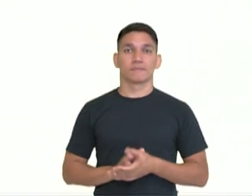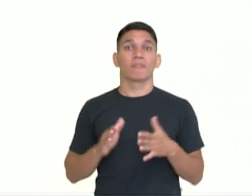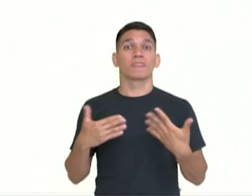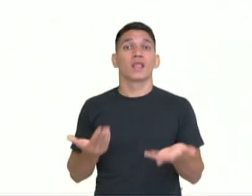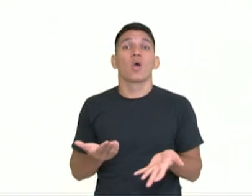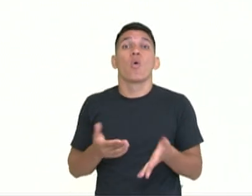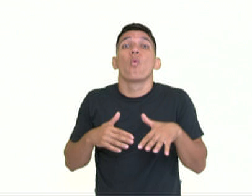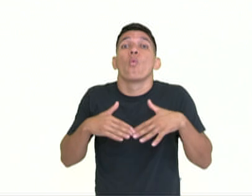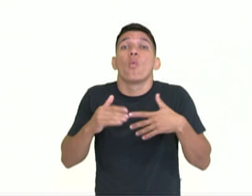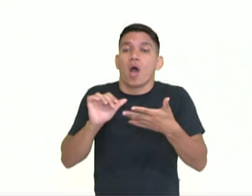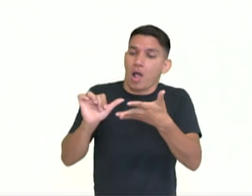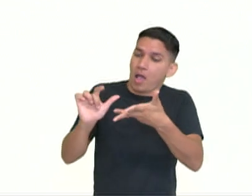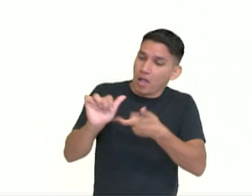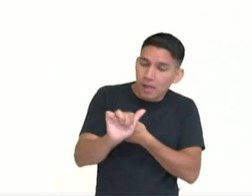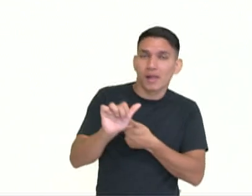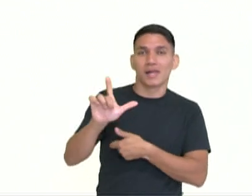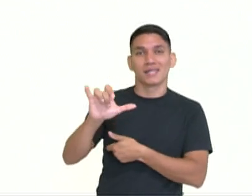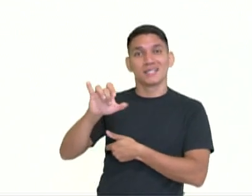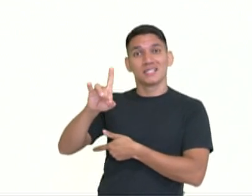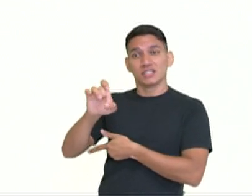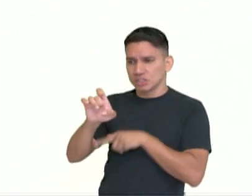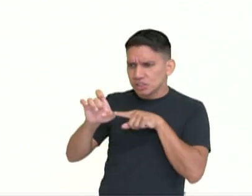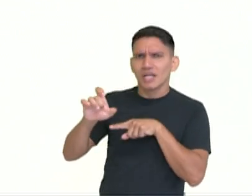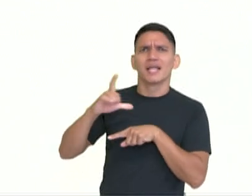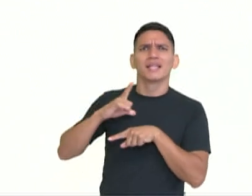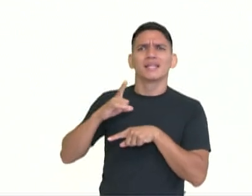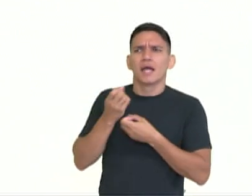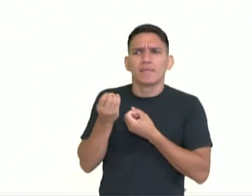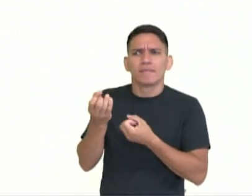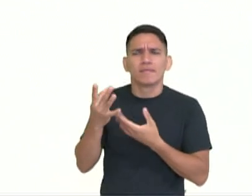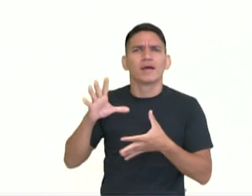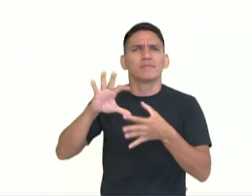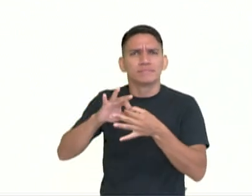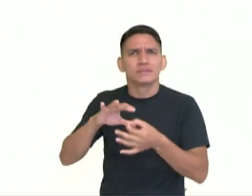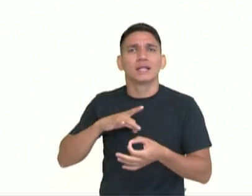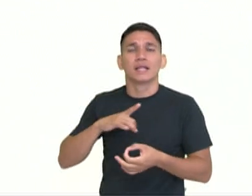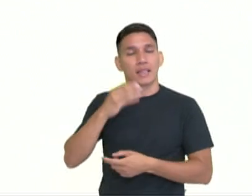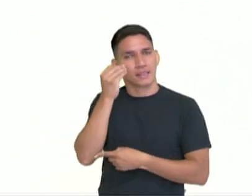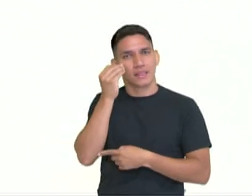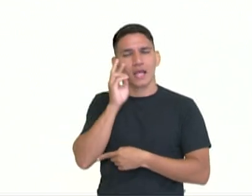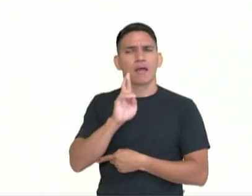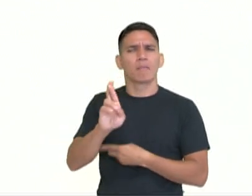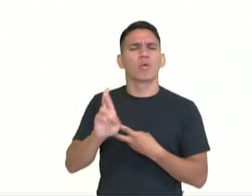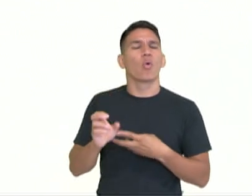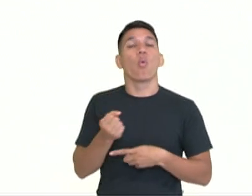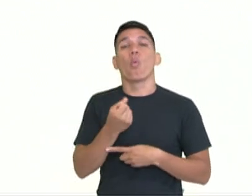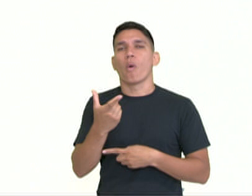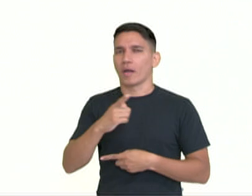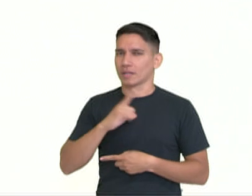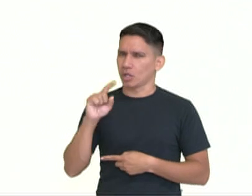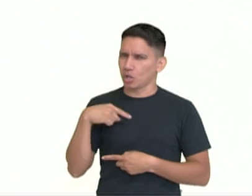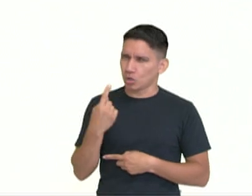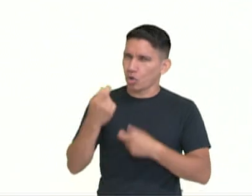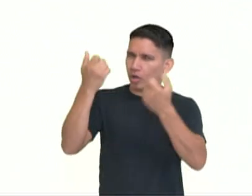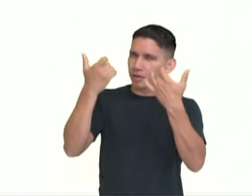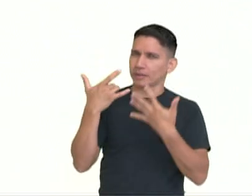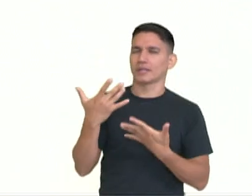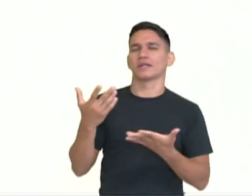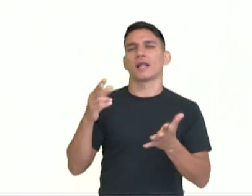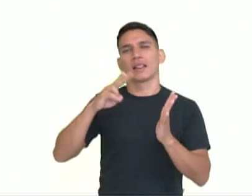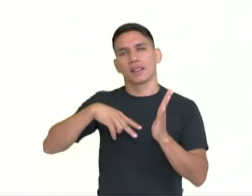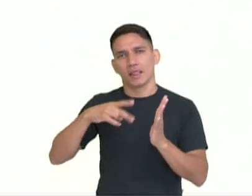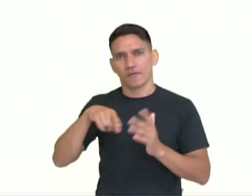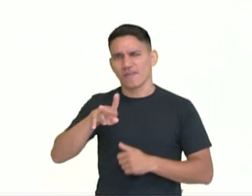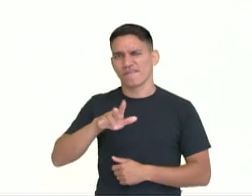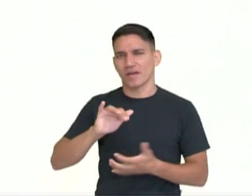Qual o lead da notícia lida? Então, tente responder a essas questões sobre a notícia que acabamos de ler e você vai